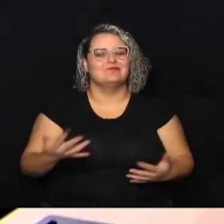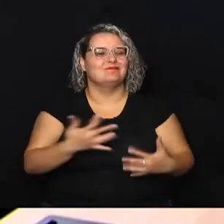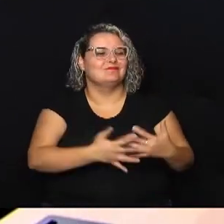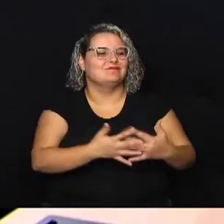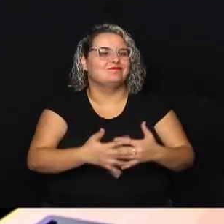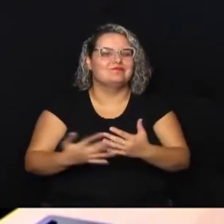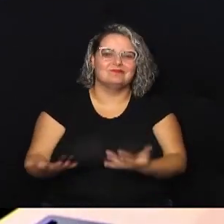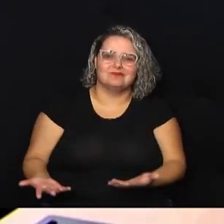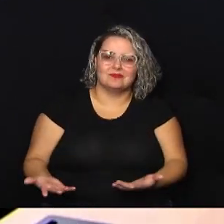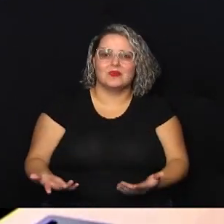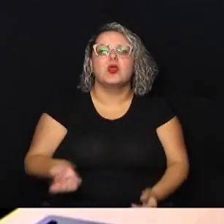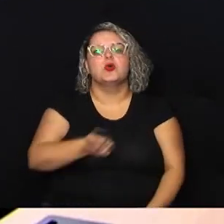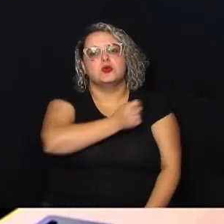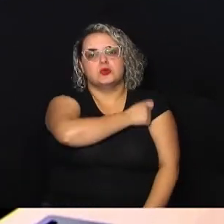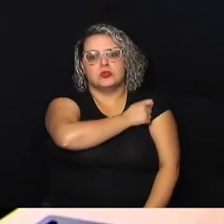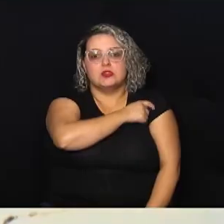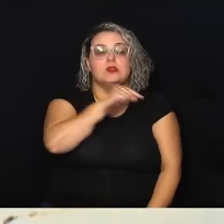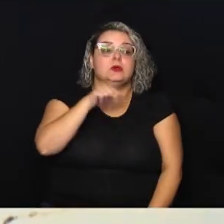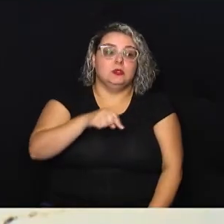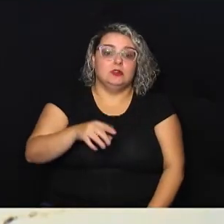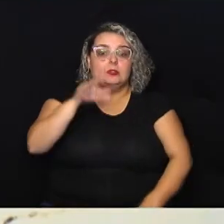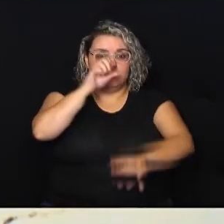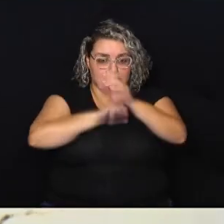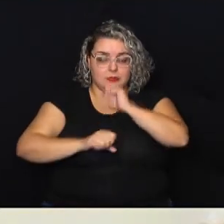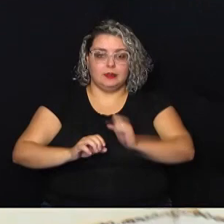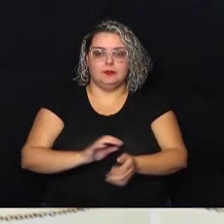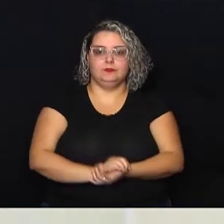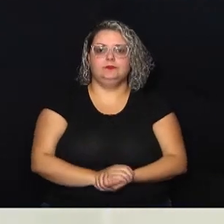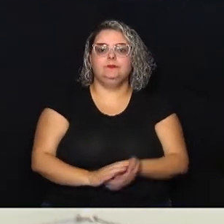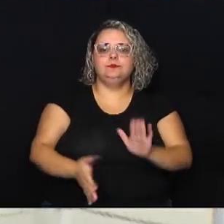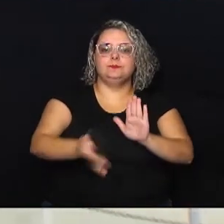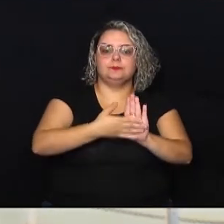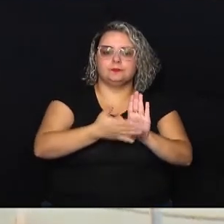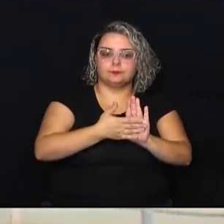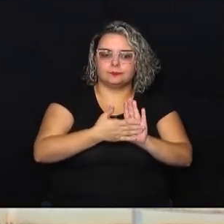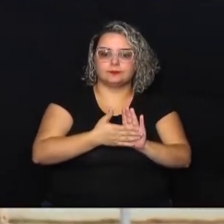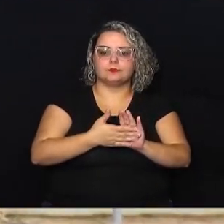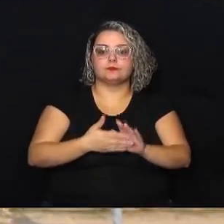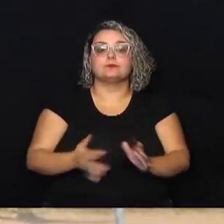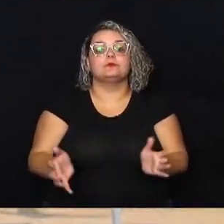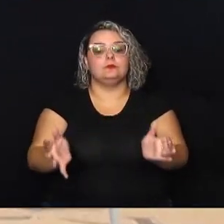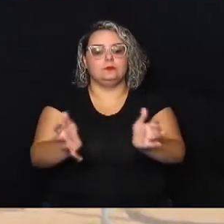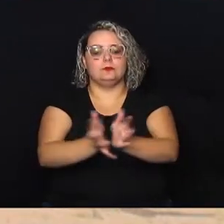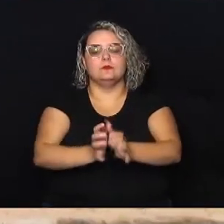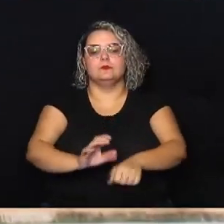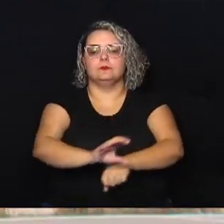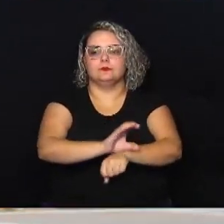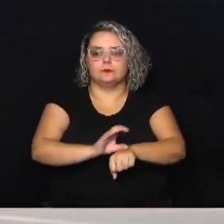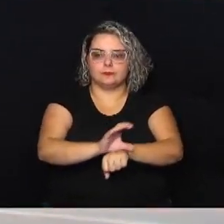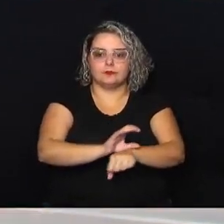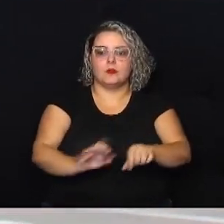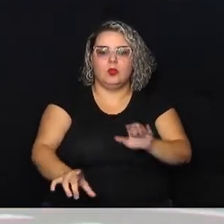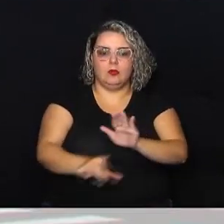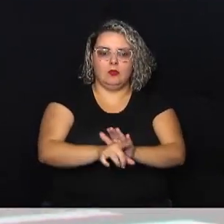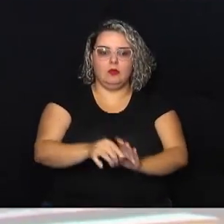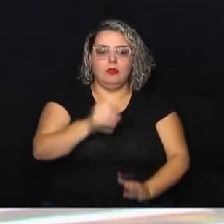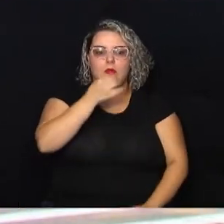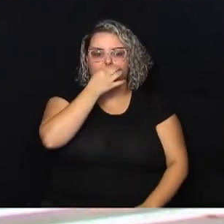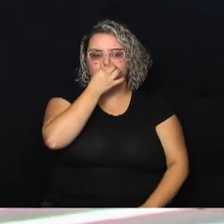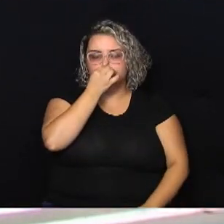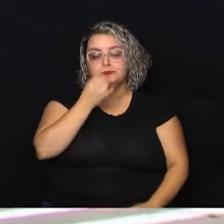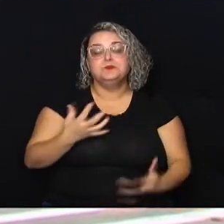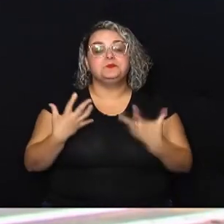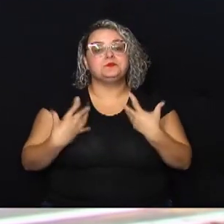incomodando os alunos que estão lá para aprender. A proposta ainda deve passar pela Comissão de Constituição e Legalidade e, se